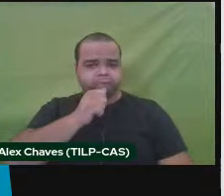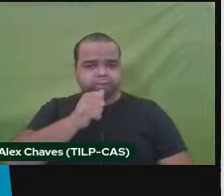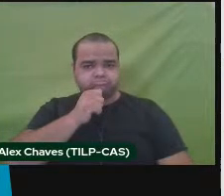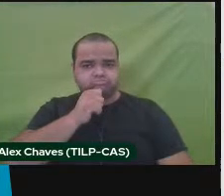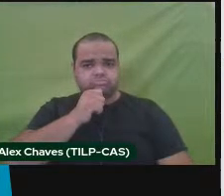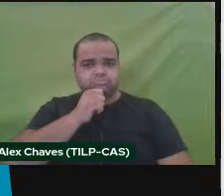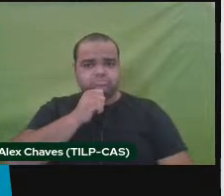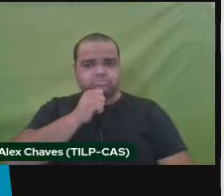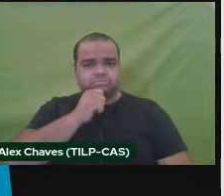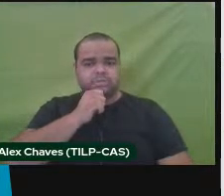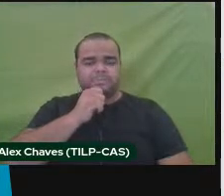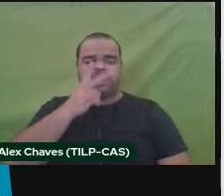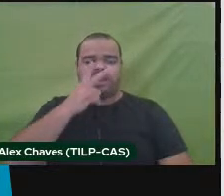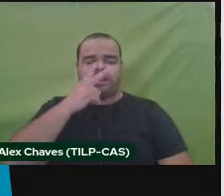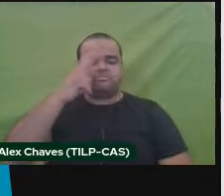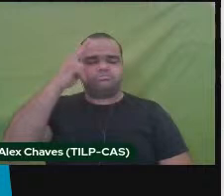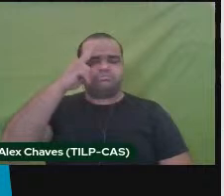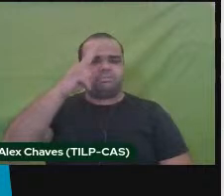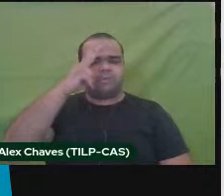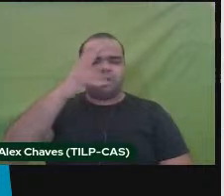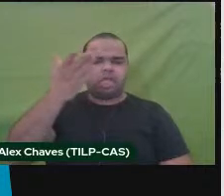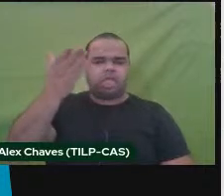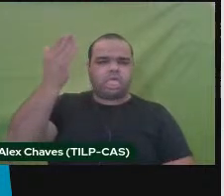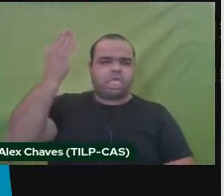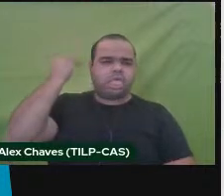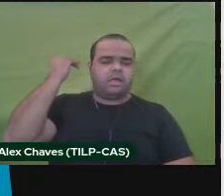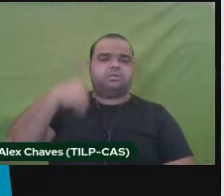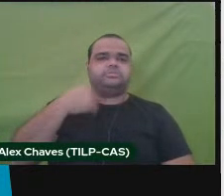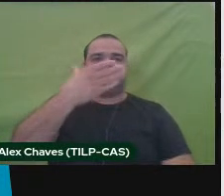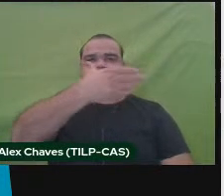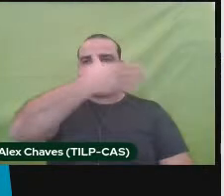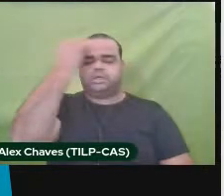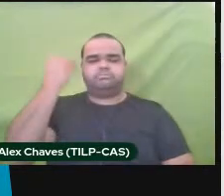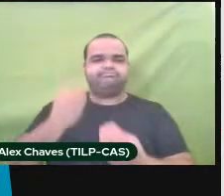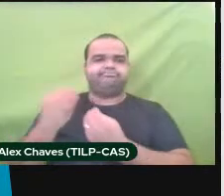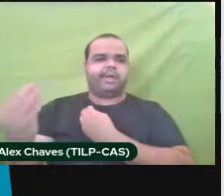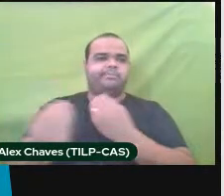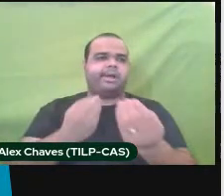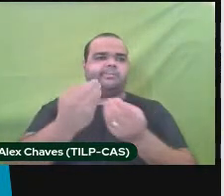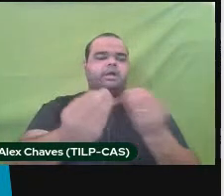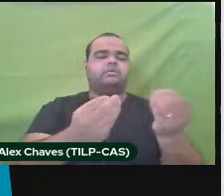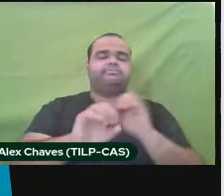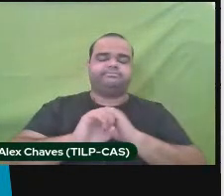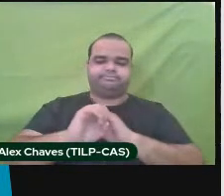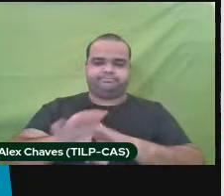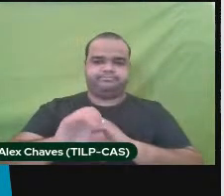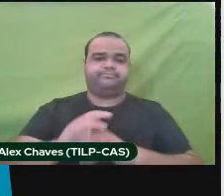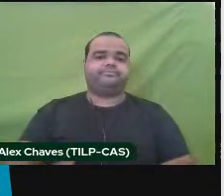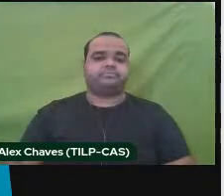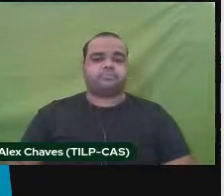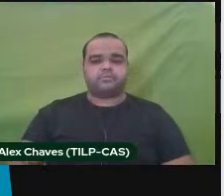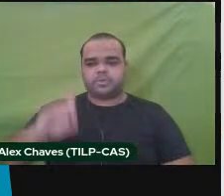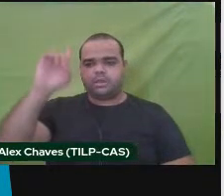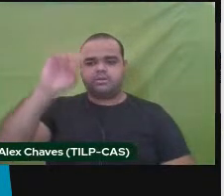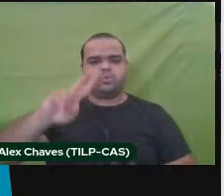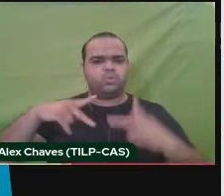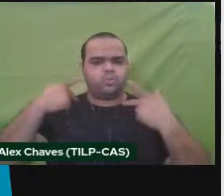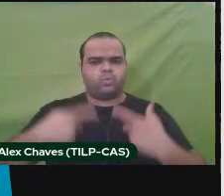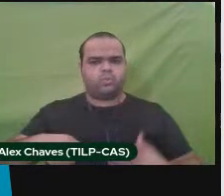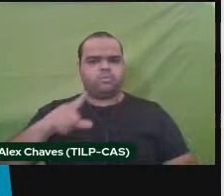esquecendo um passado longínquo, que é uma luta à oferta da educação. É um direito humano em si como um